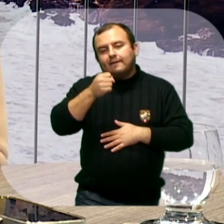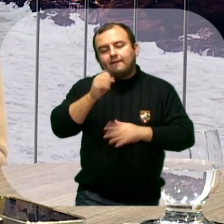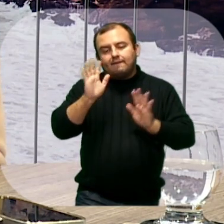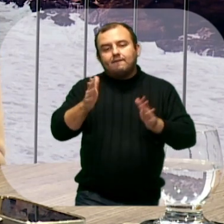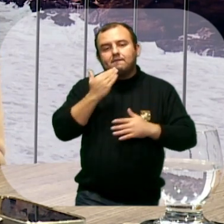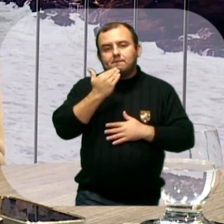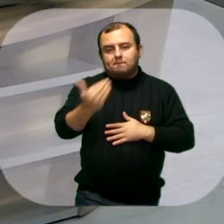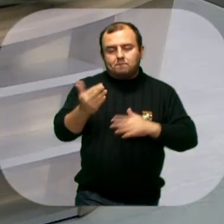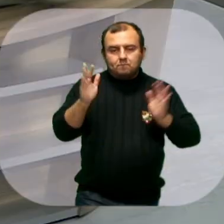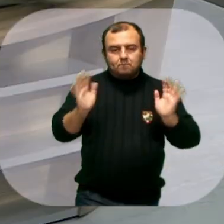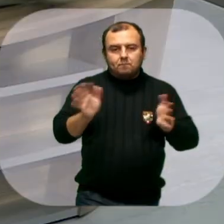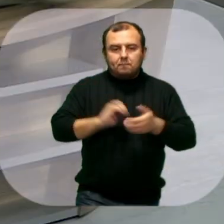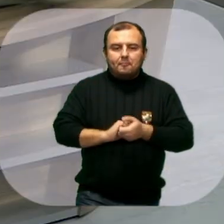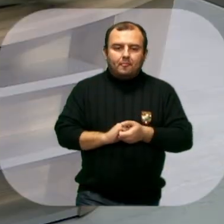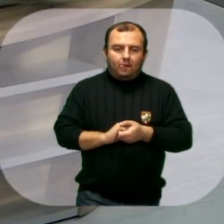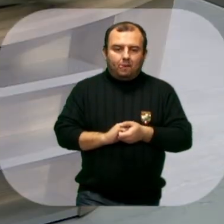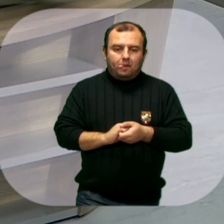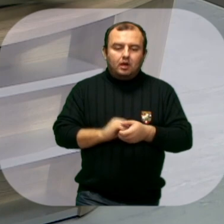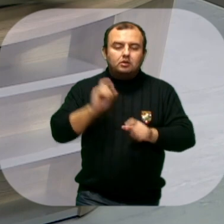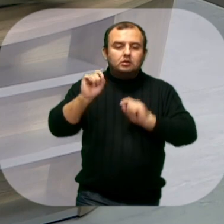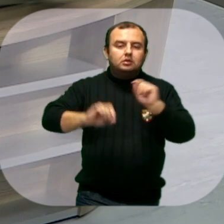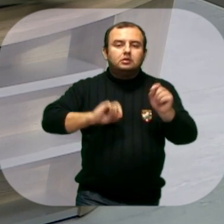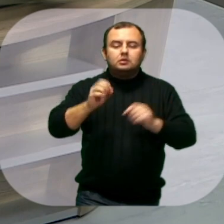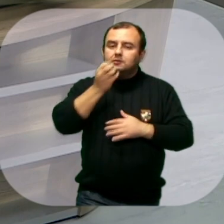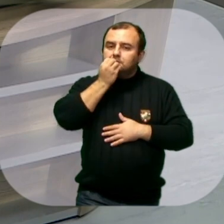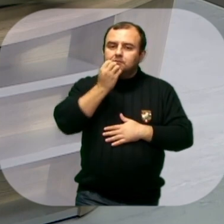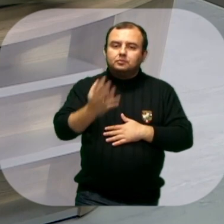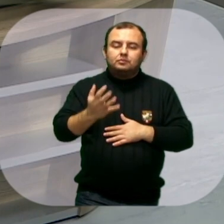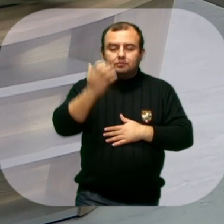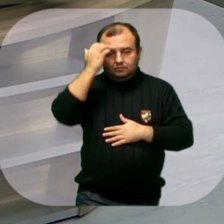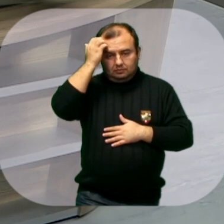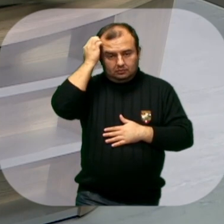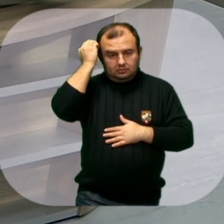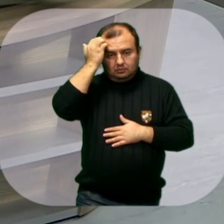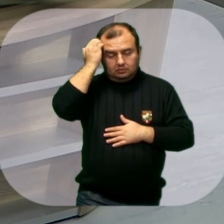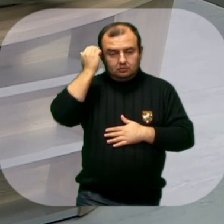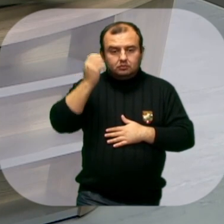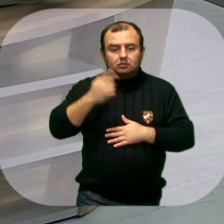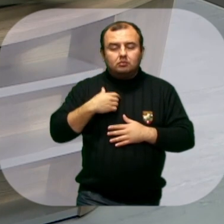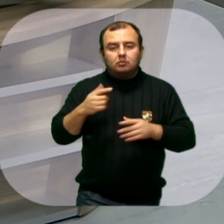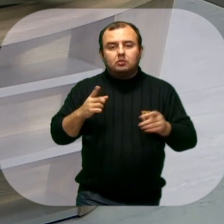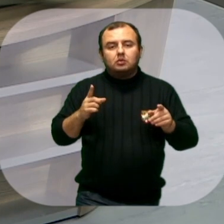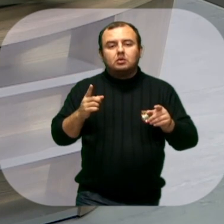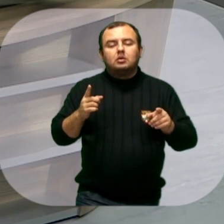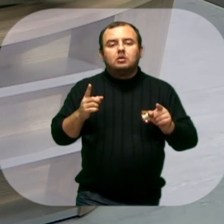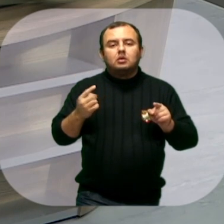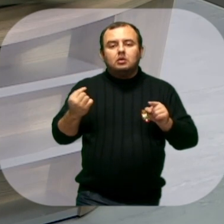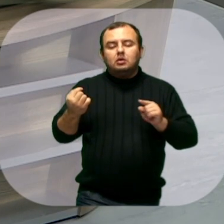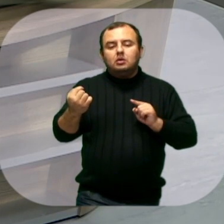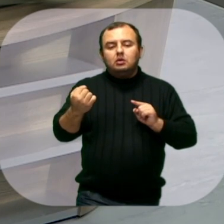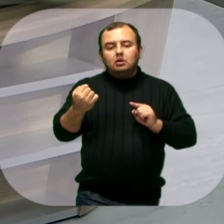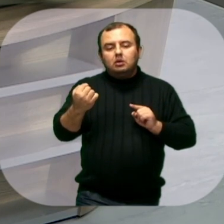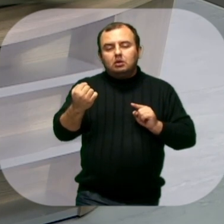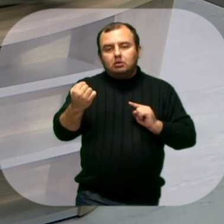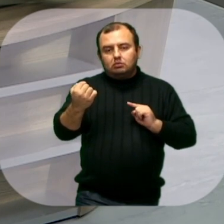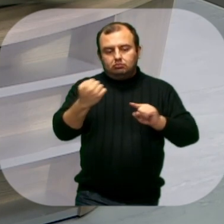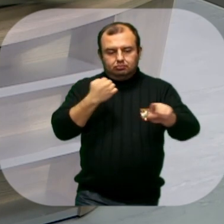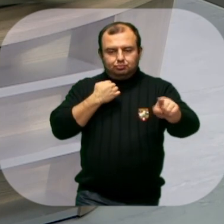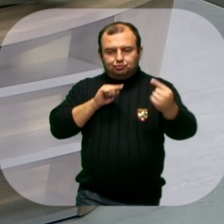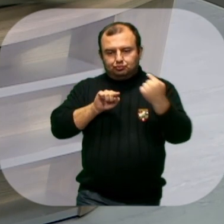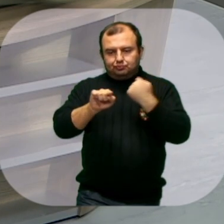Já nos pediram, já mandaram e-mails. E isso é muito bom, porque é uma mão dupla, realmente. Quer dizer,